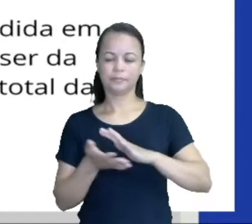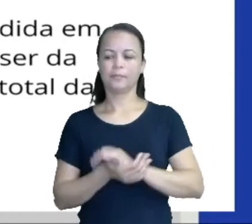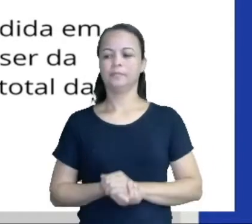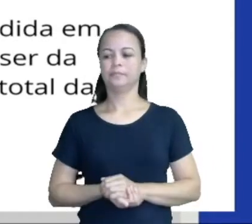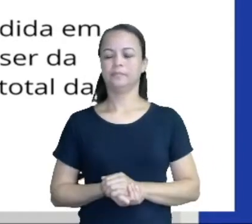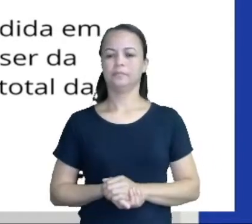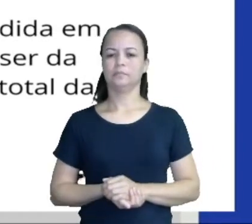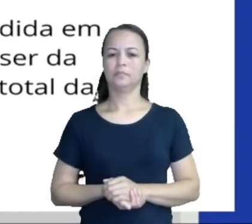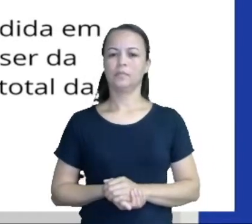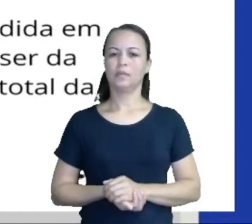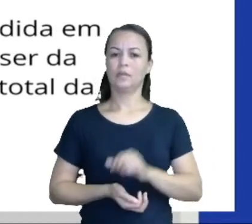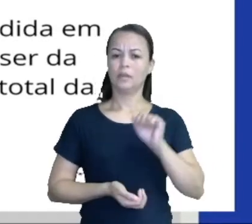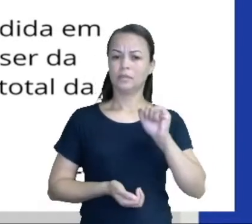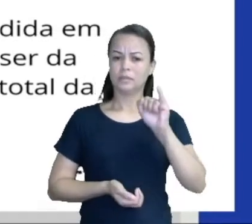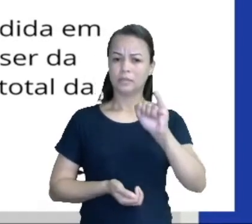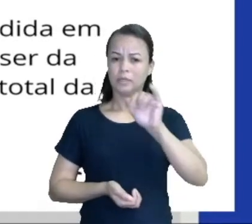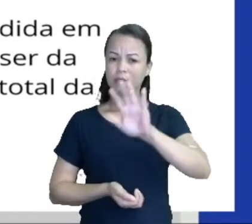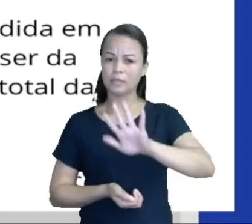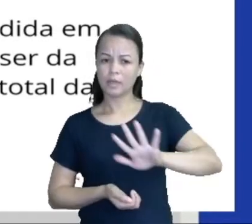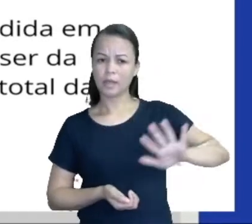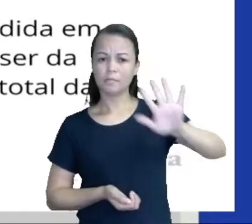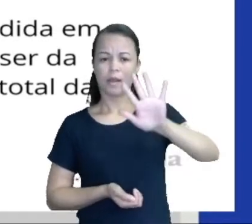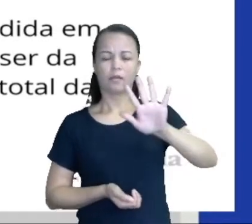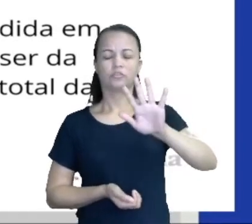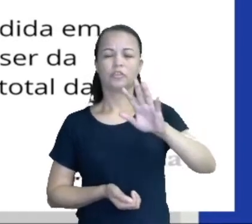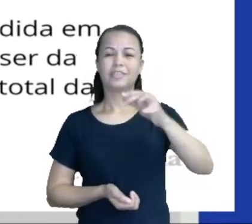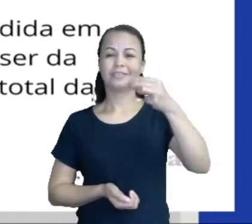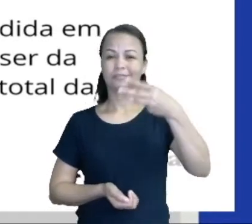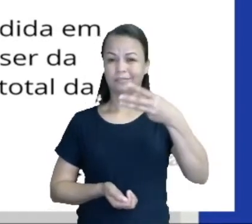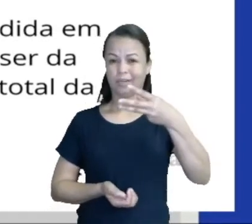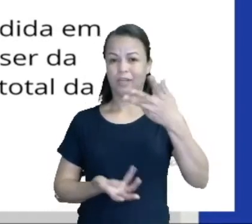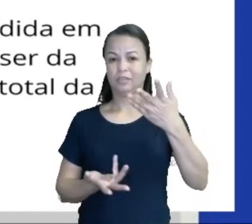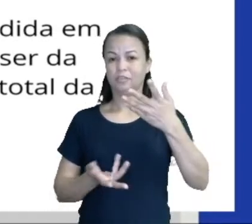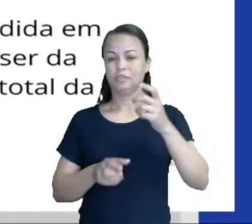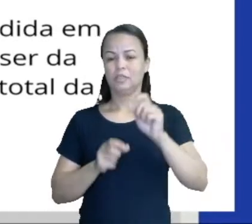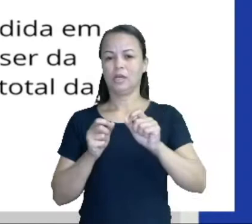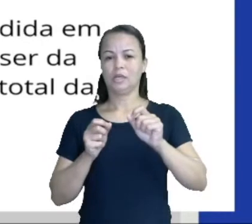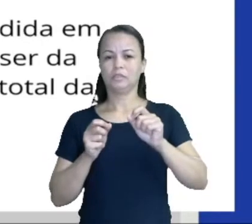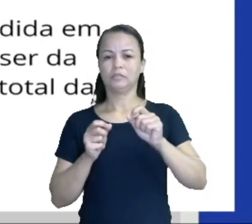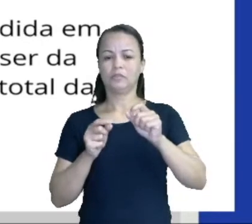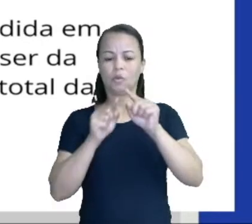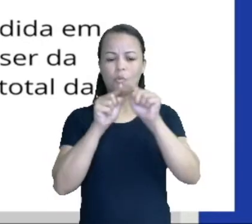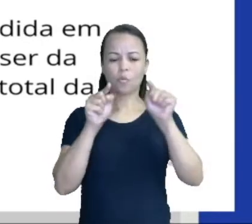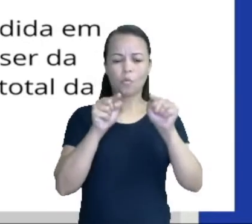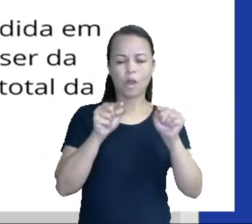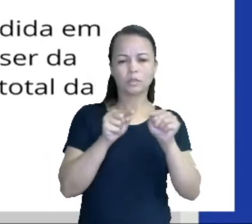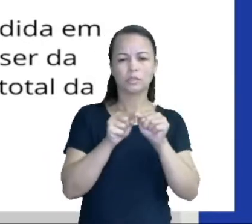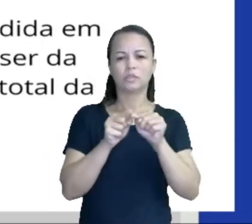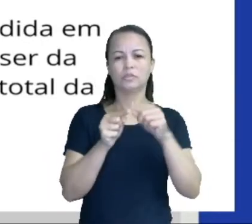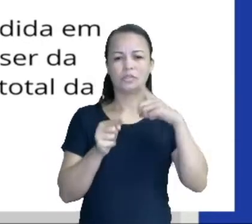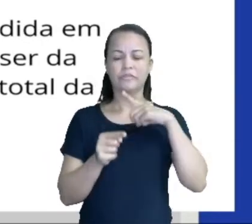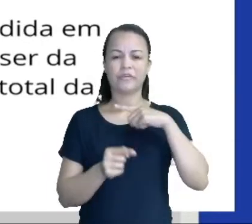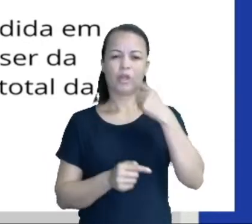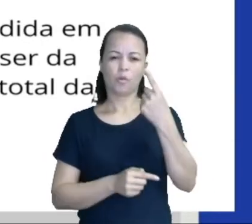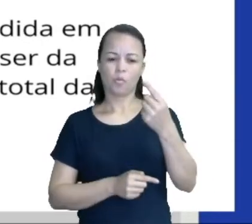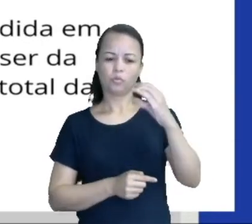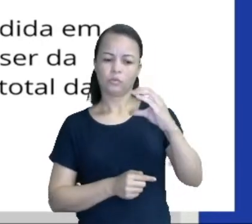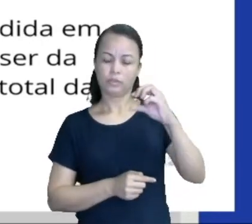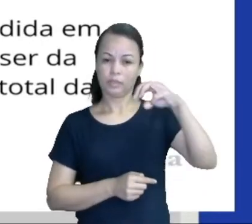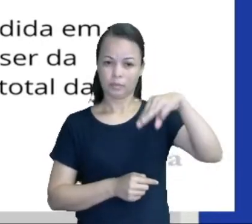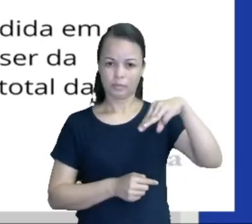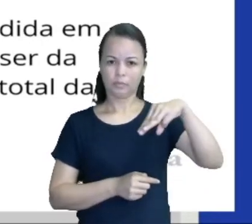Se na figura 3, quadrinhos tiver 1 centímetro, então qual é a área total dessa